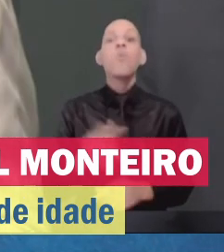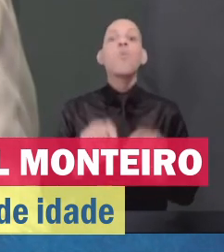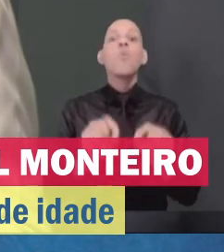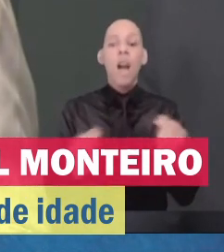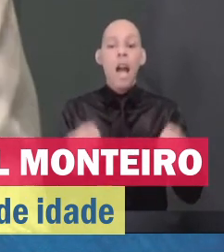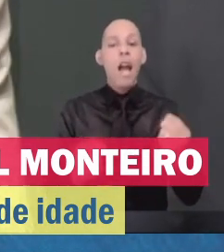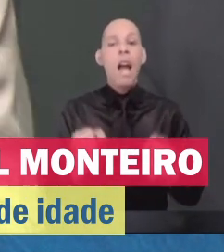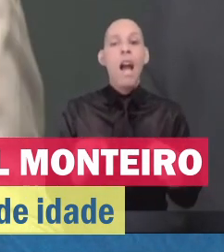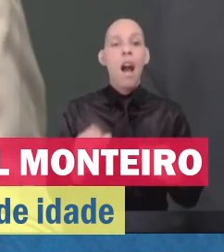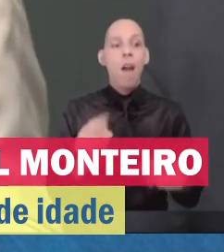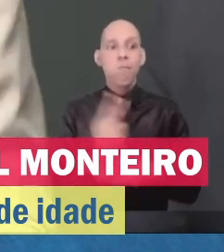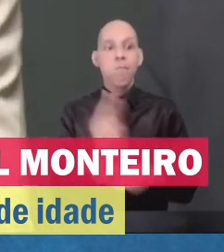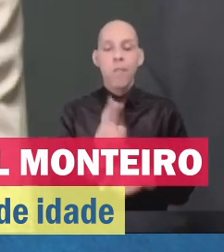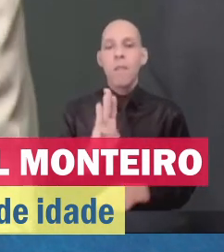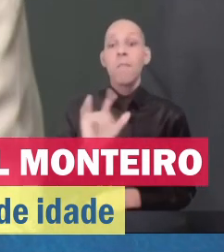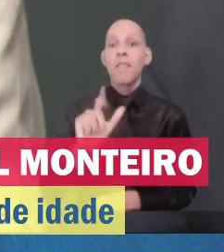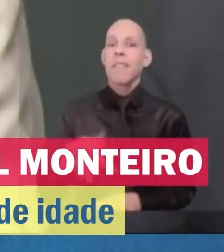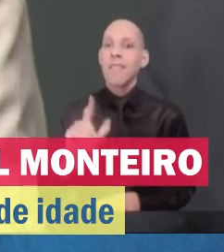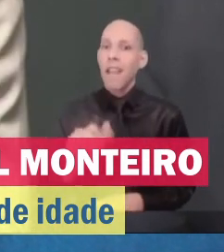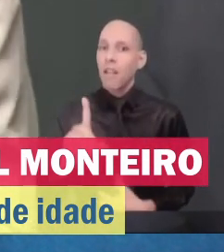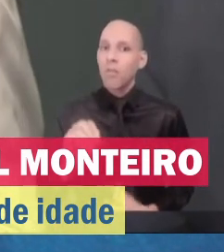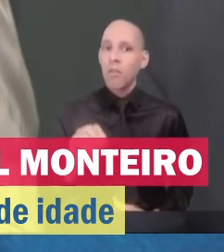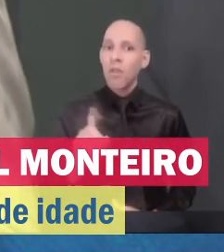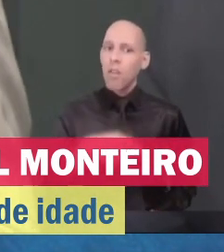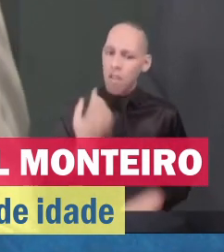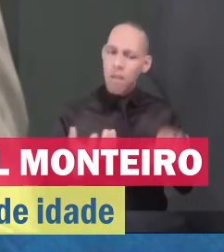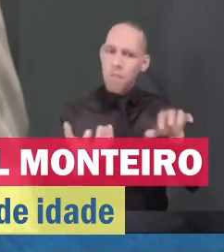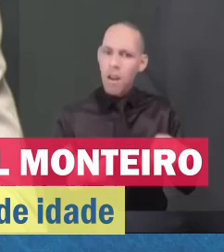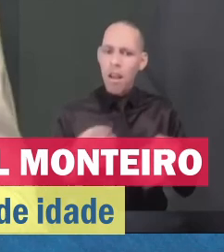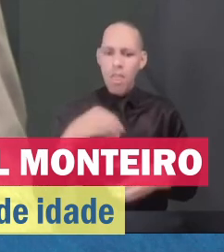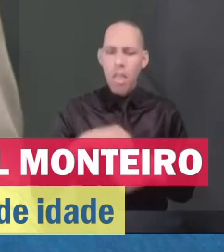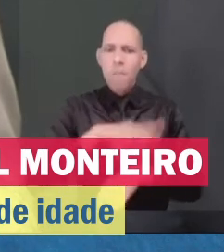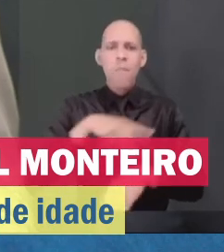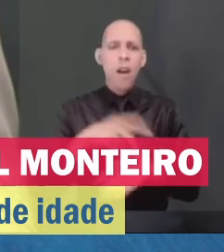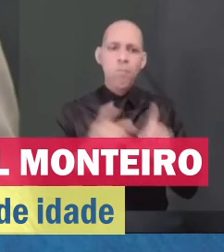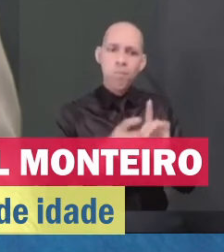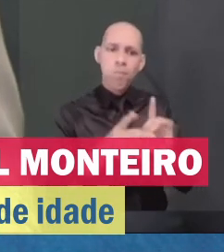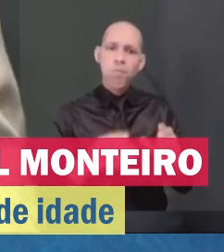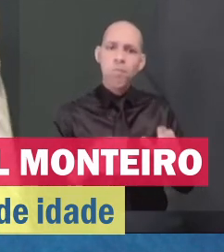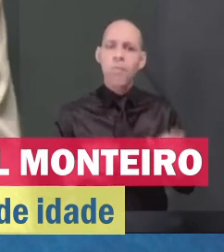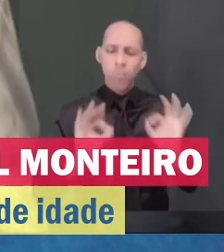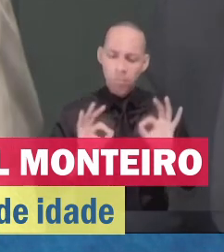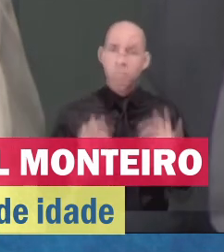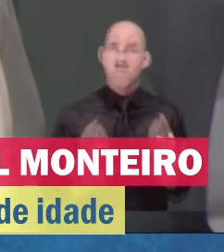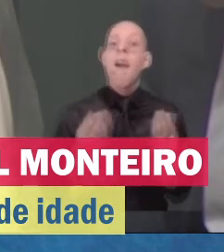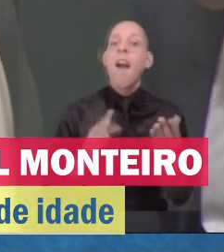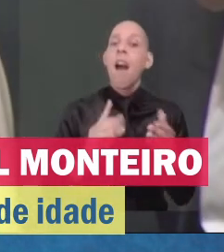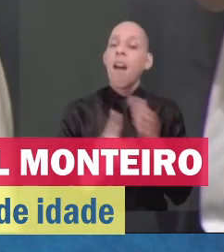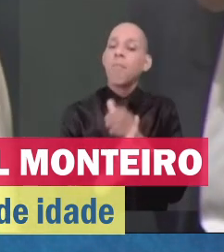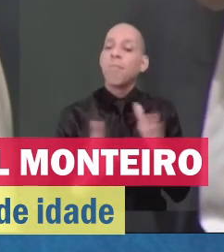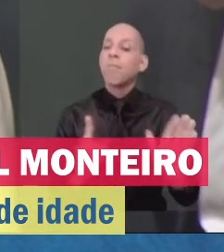uma anomalia. Parlamento, numa nação democrática e civilizada, não pode ter esse tipo de